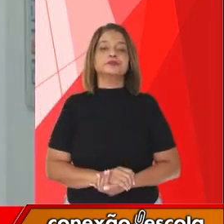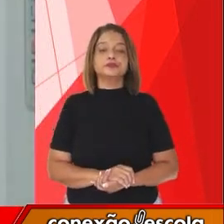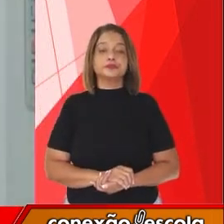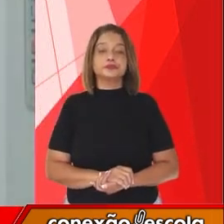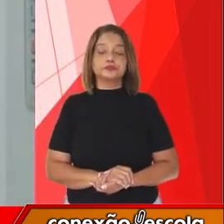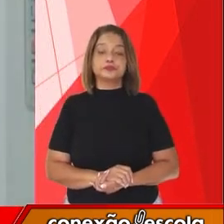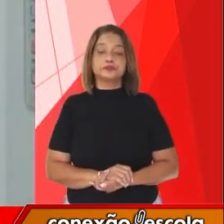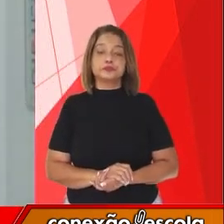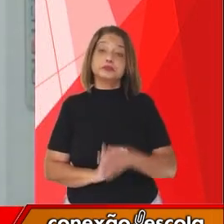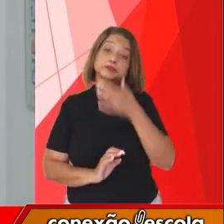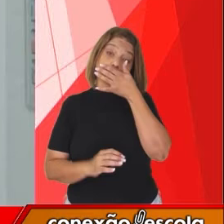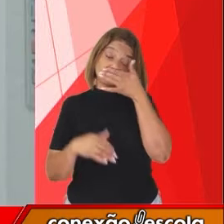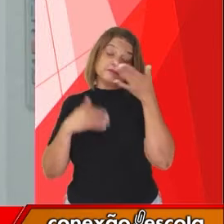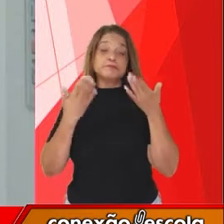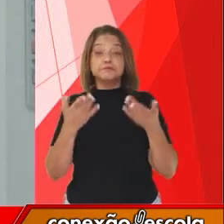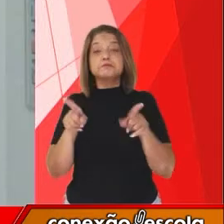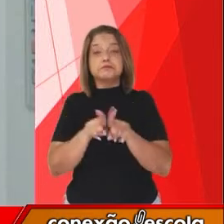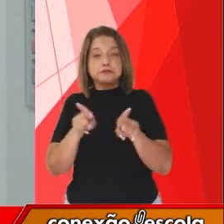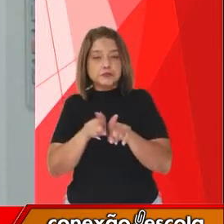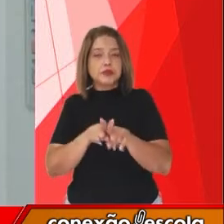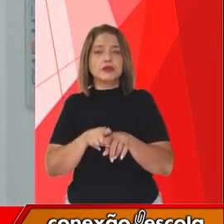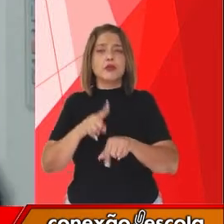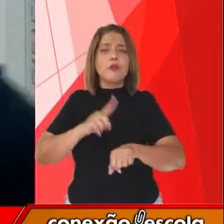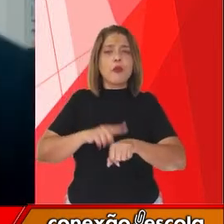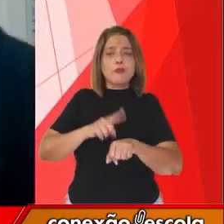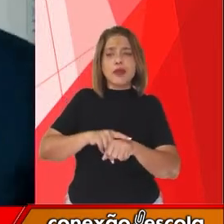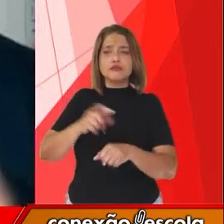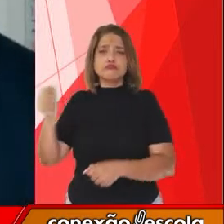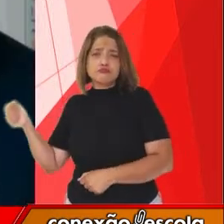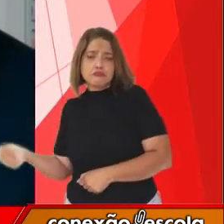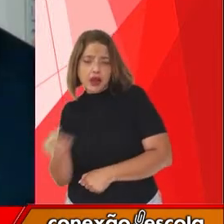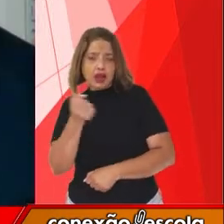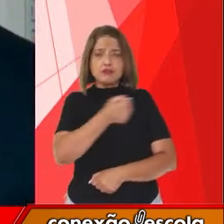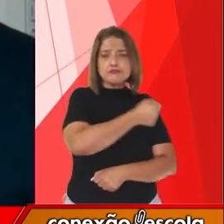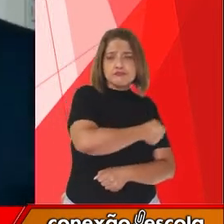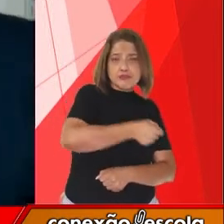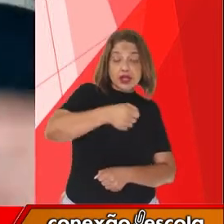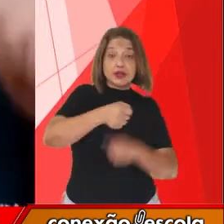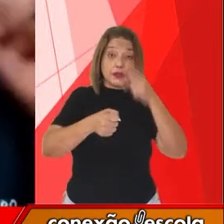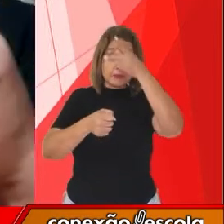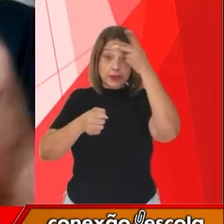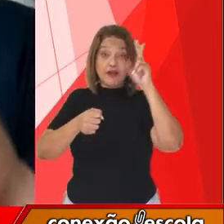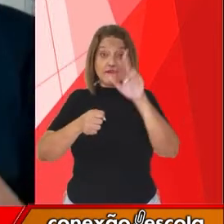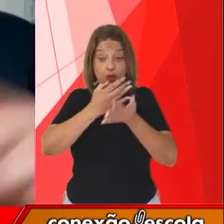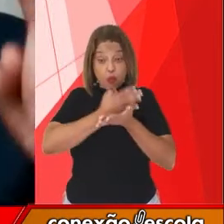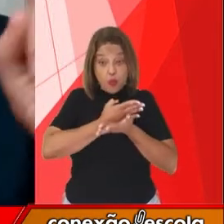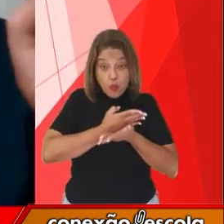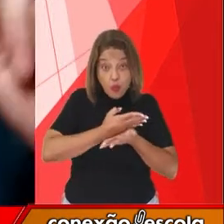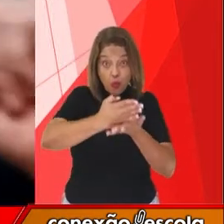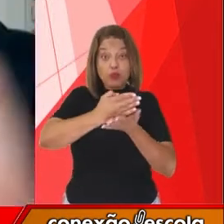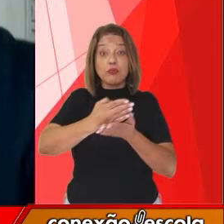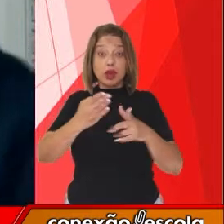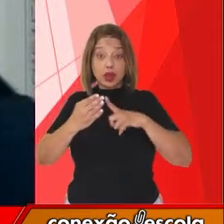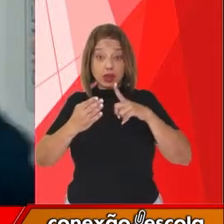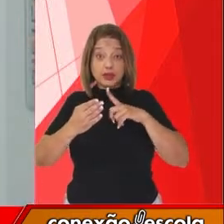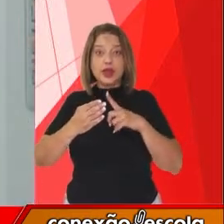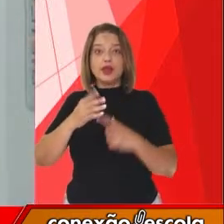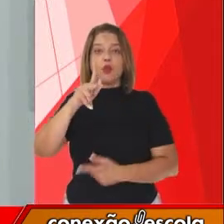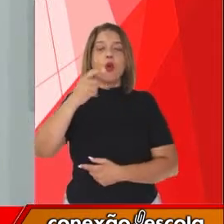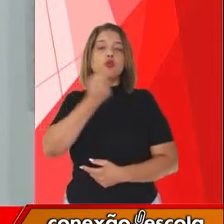ou em qualquer momento do jogo em que o cara que está sacando está com o placar